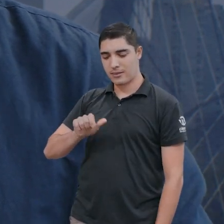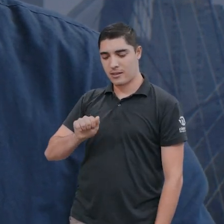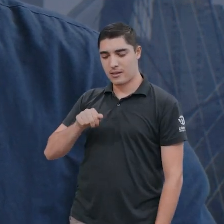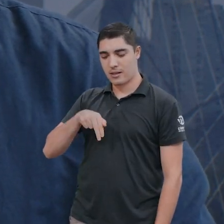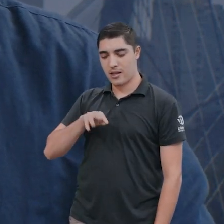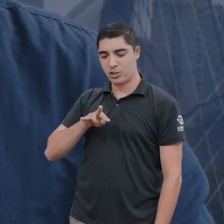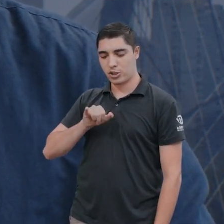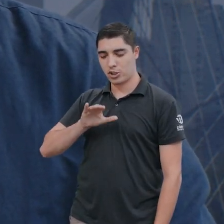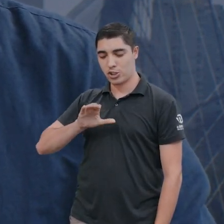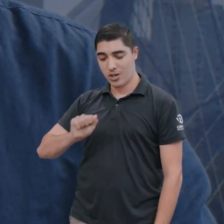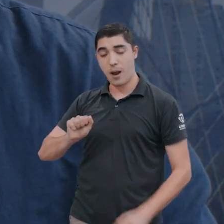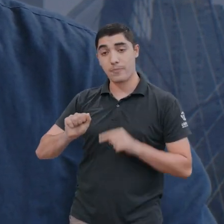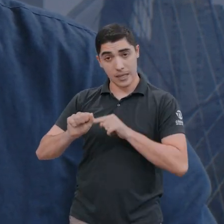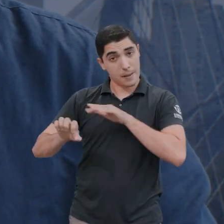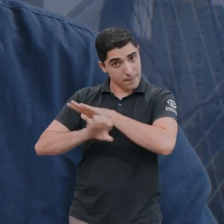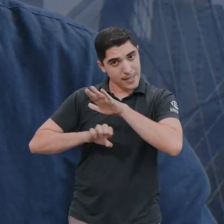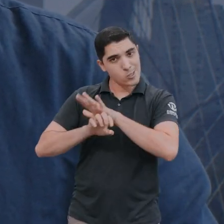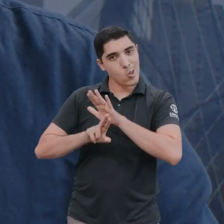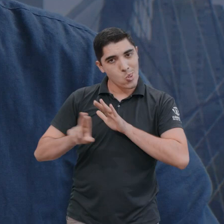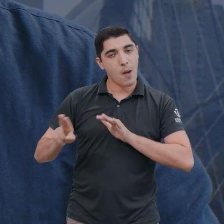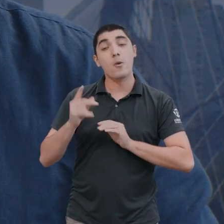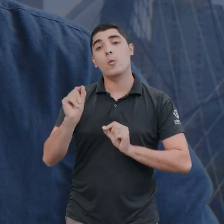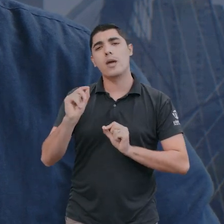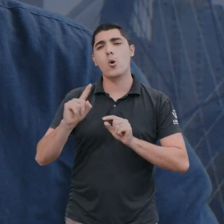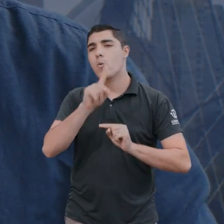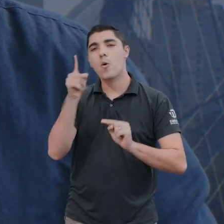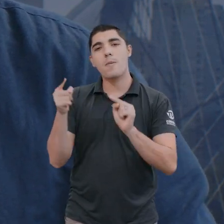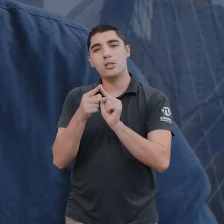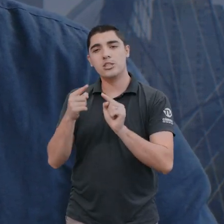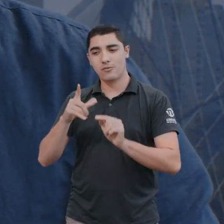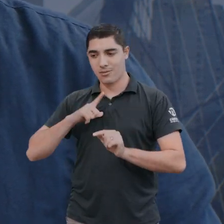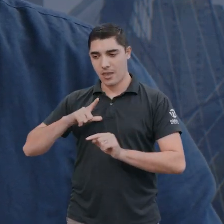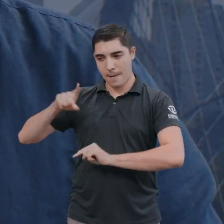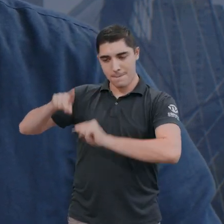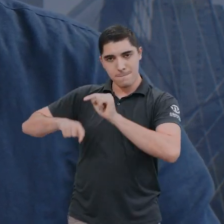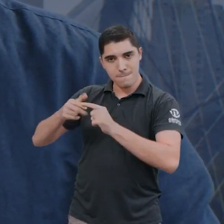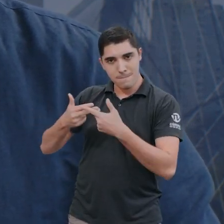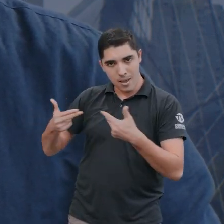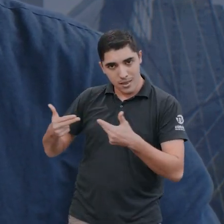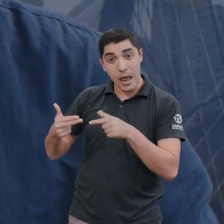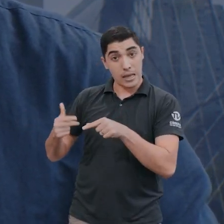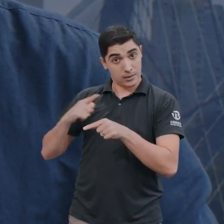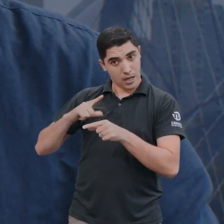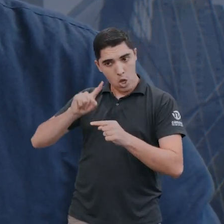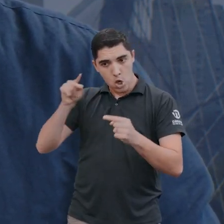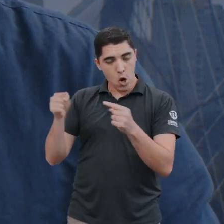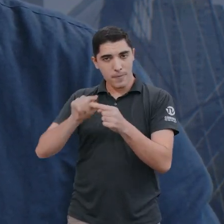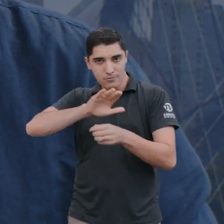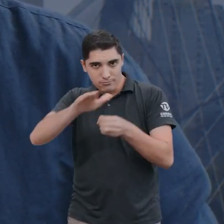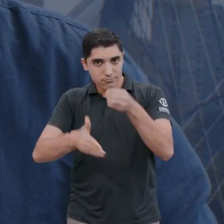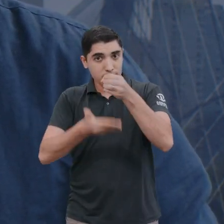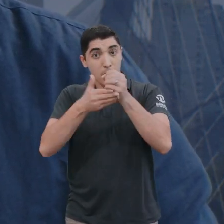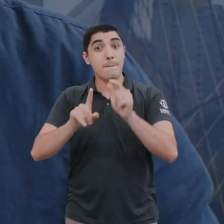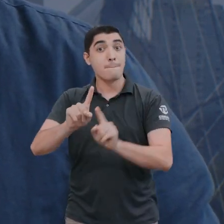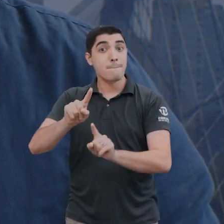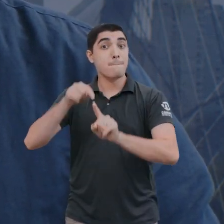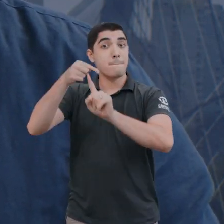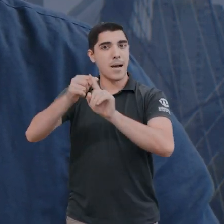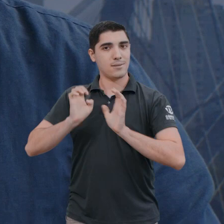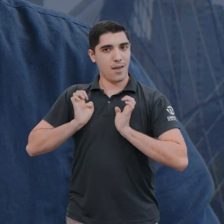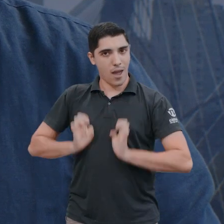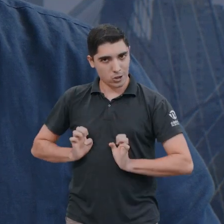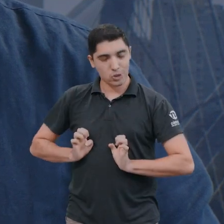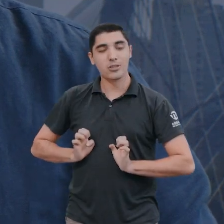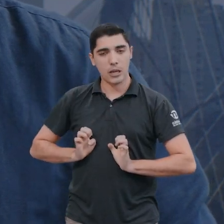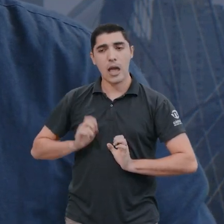Latlântica veio hoje com o objetivo de, além de trazer produtos que são produzidos de uma forma sustentável e ética, ela